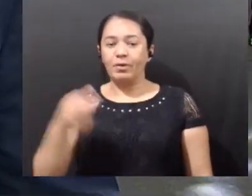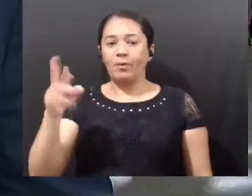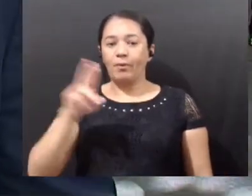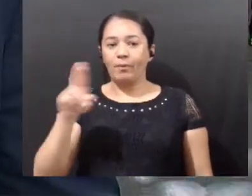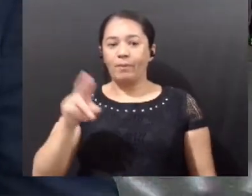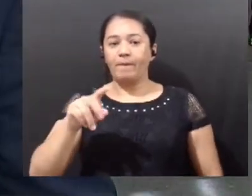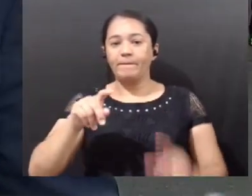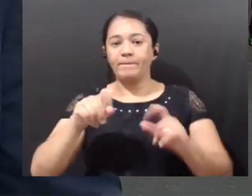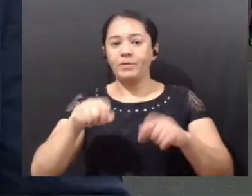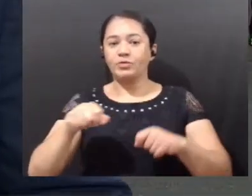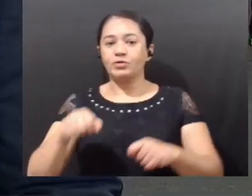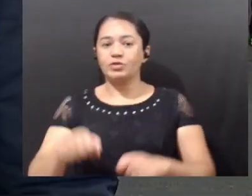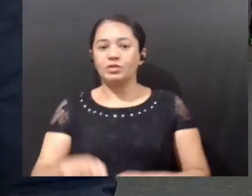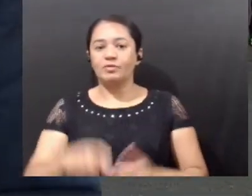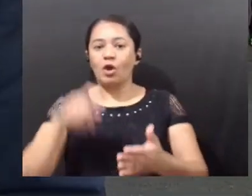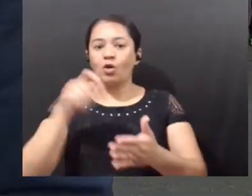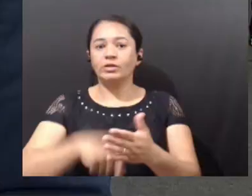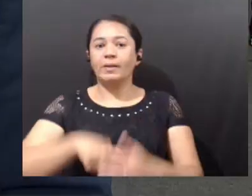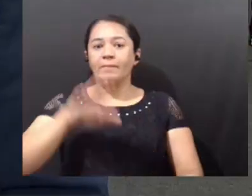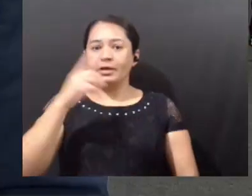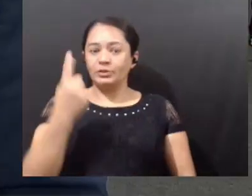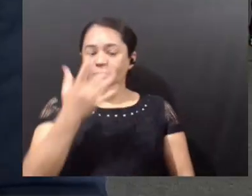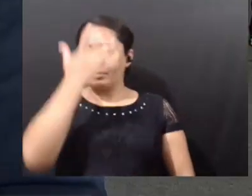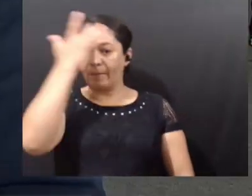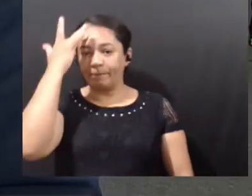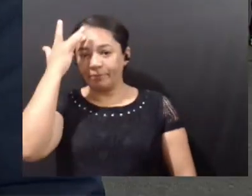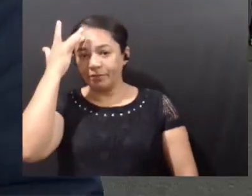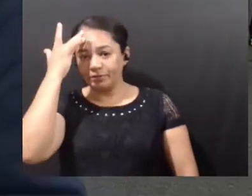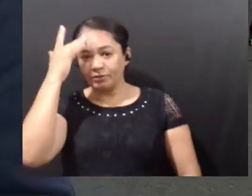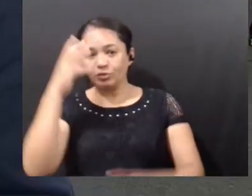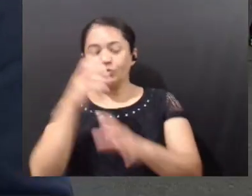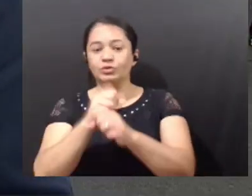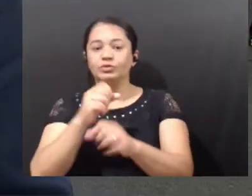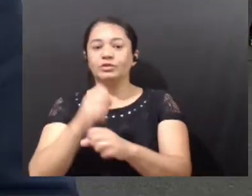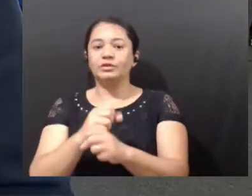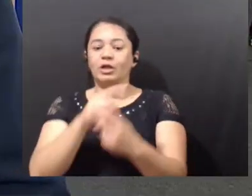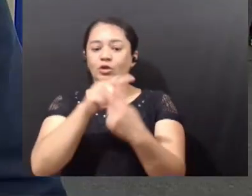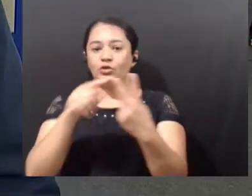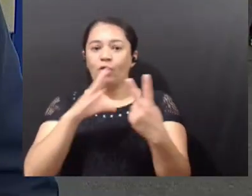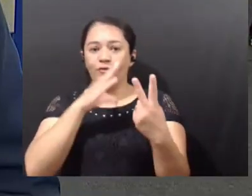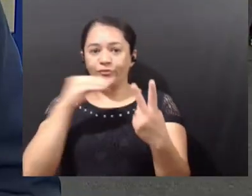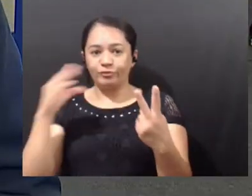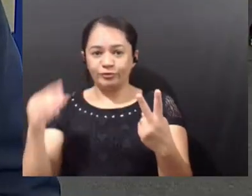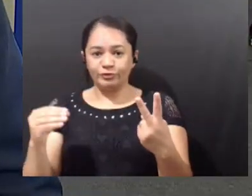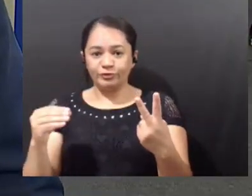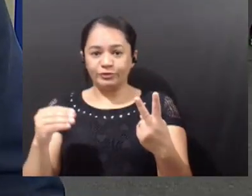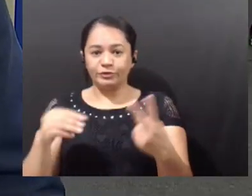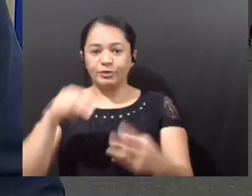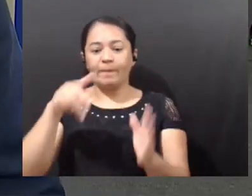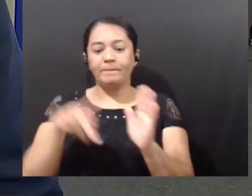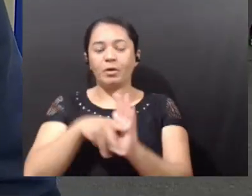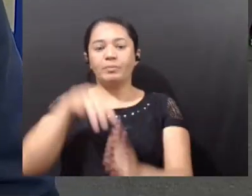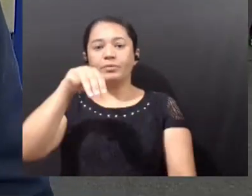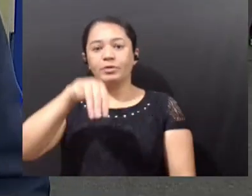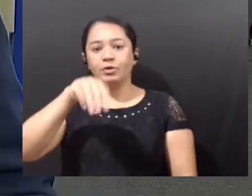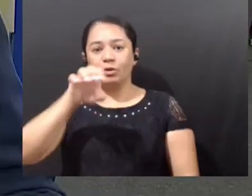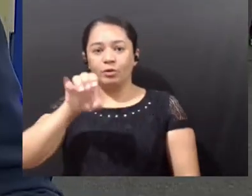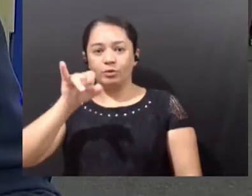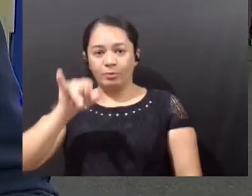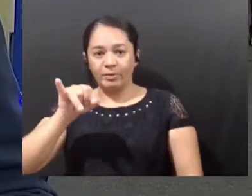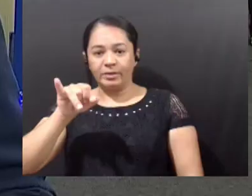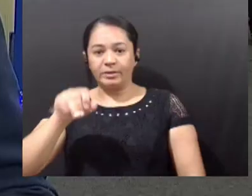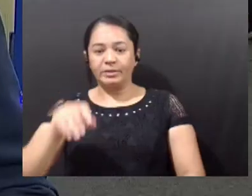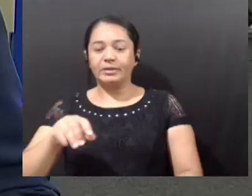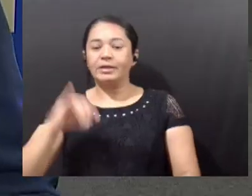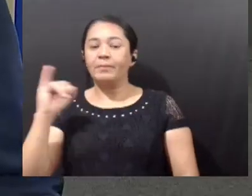contratar mais uma pessoa. Então, no total, serão 2 funcionários no microempreendedor individual. E mais importante do que isso, que é o